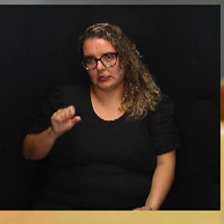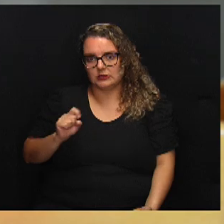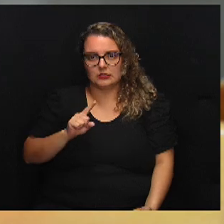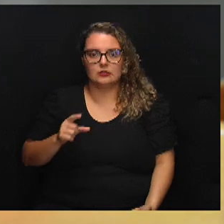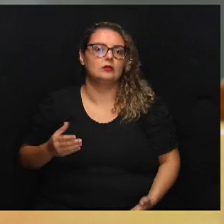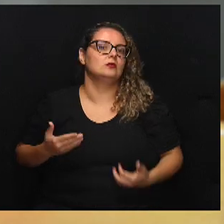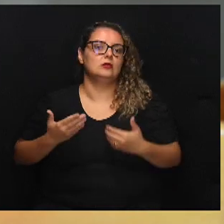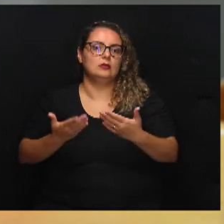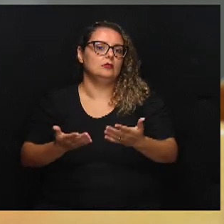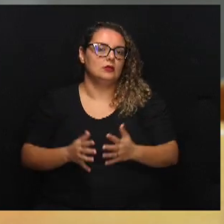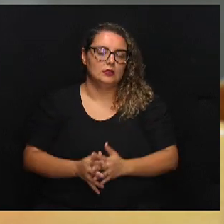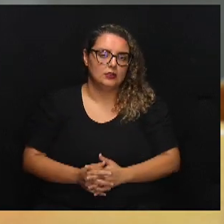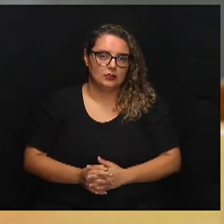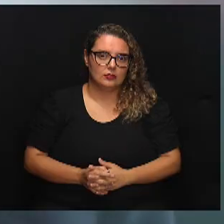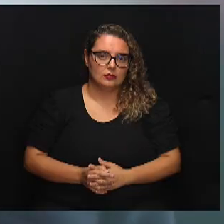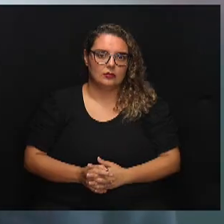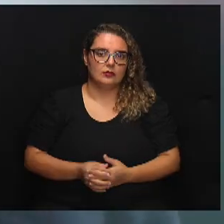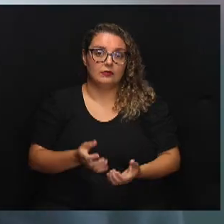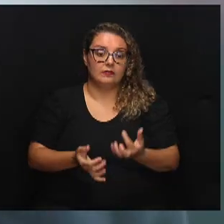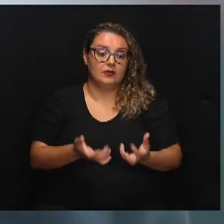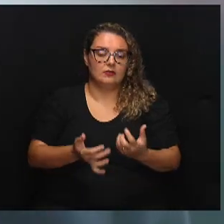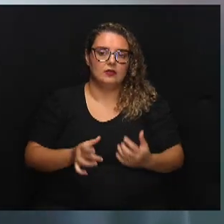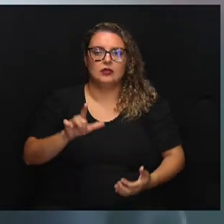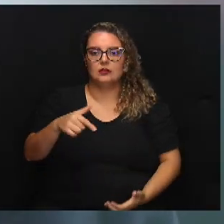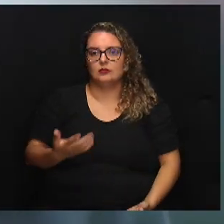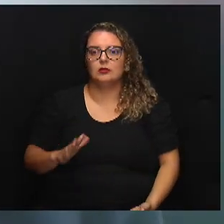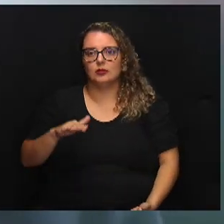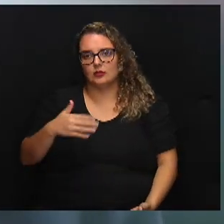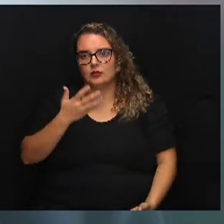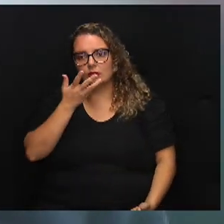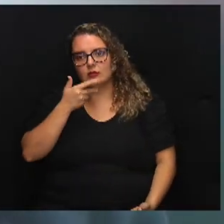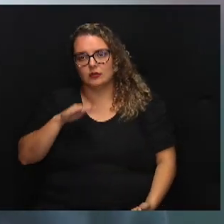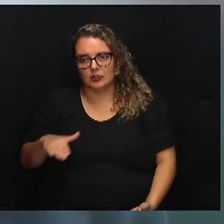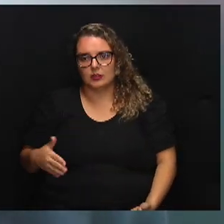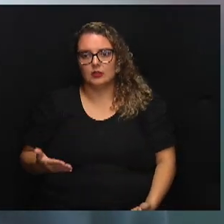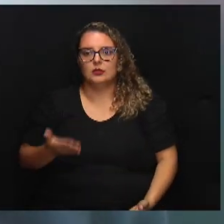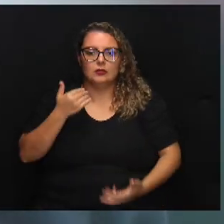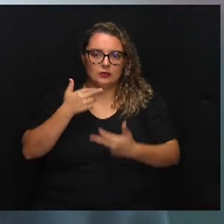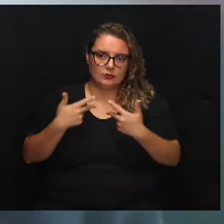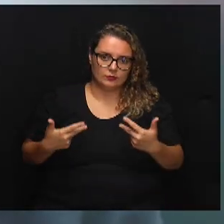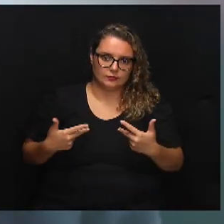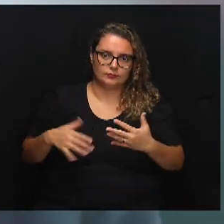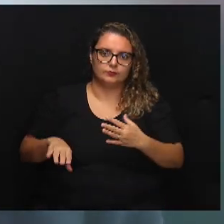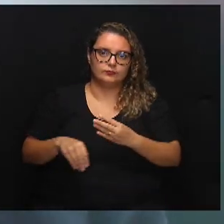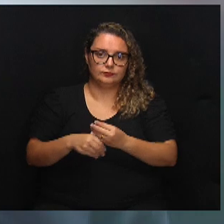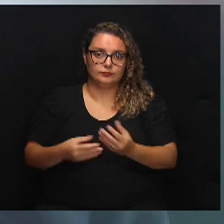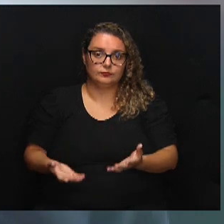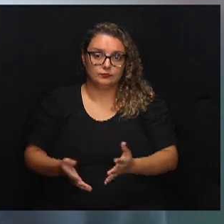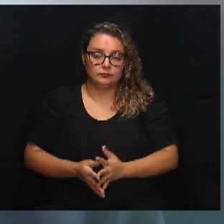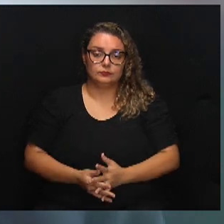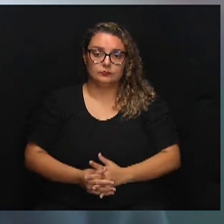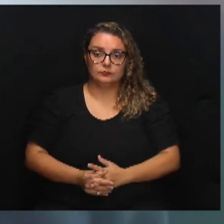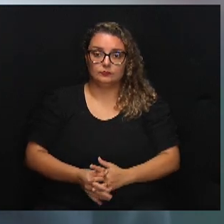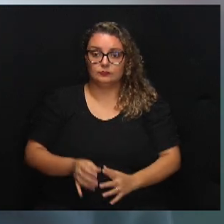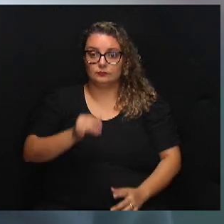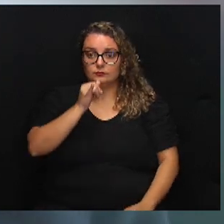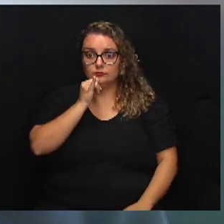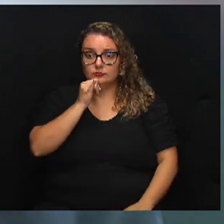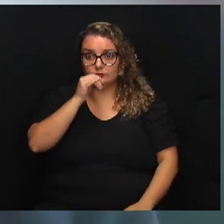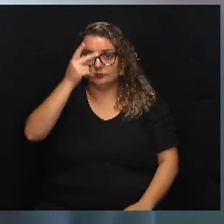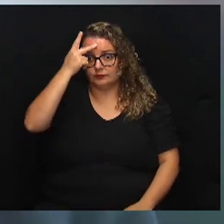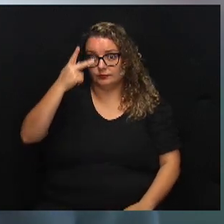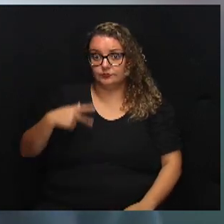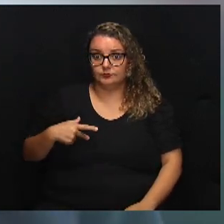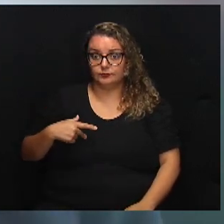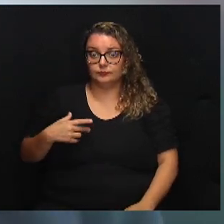vai fazer frituras depois quando a criança tem uma alimentação complementar. Mas, por exemplo, o próprio leite